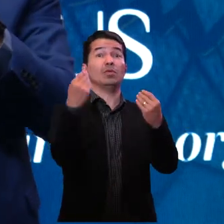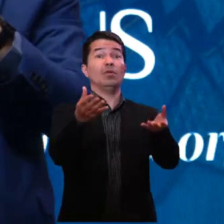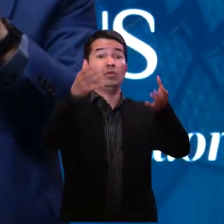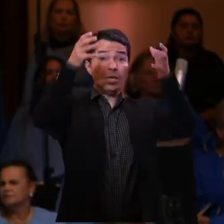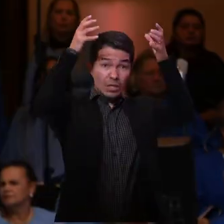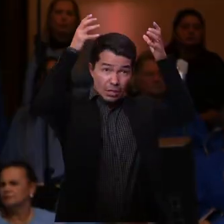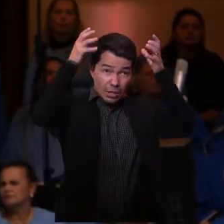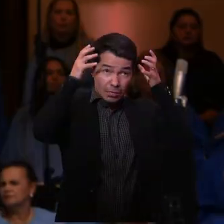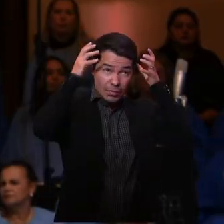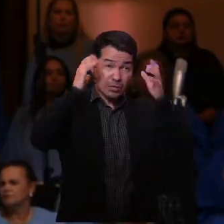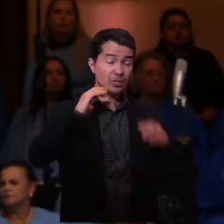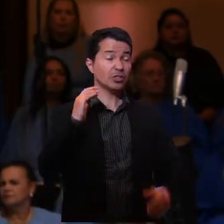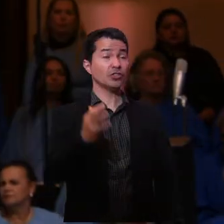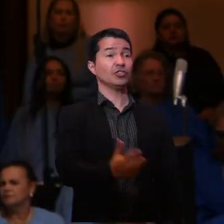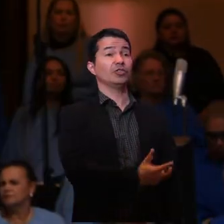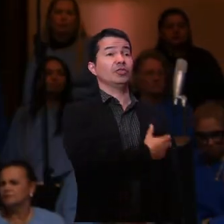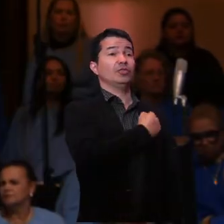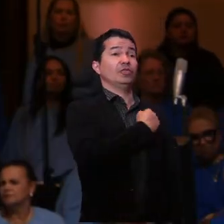salvação.